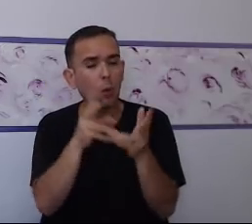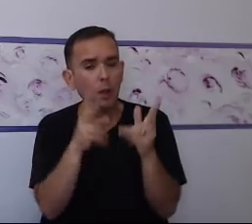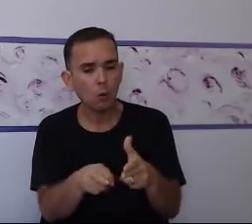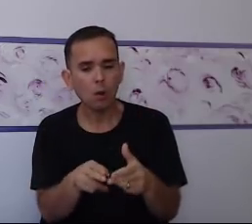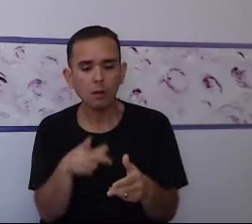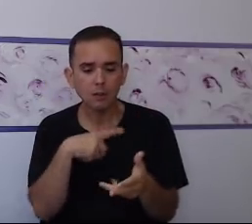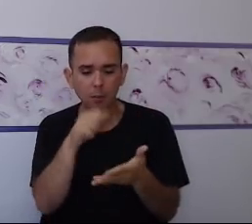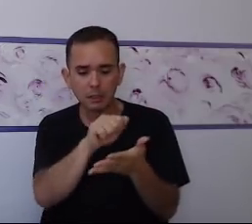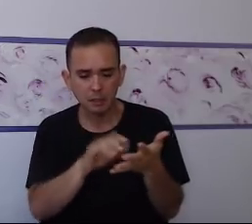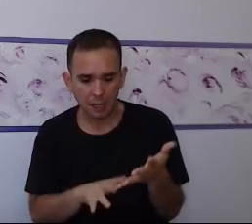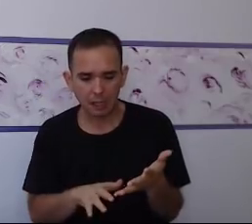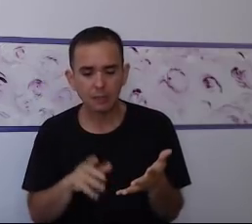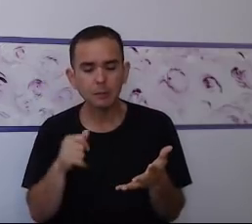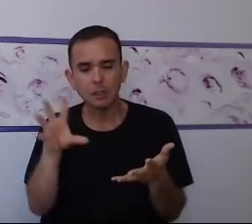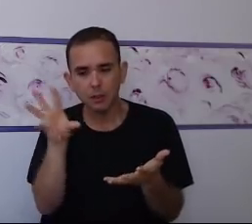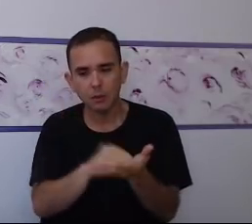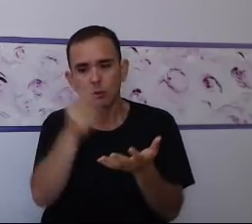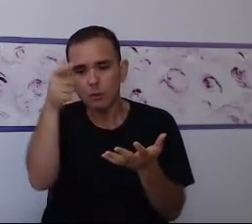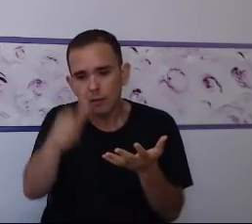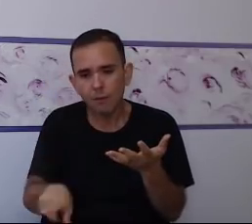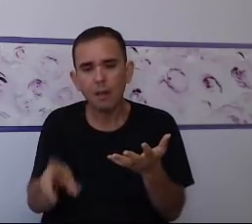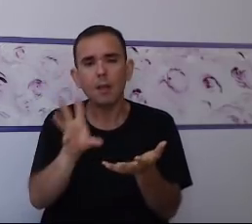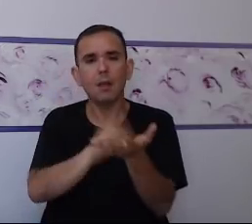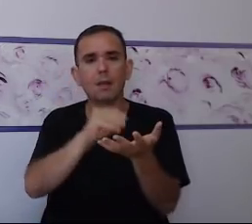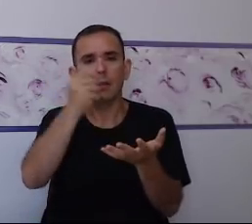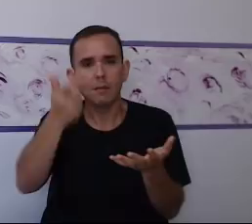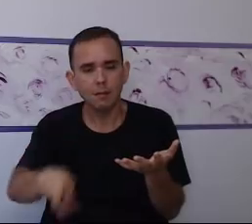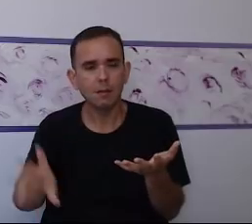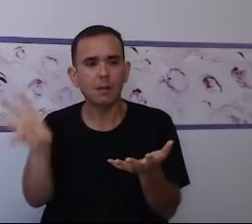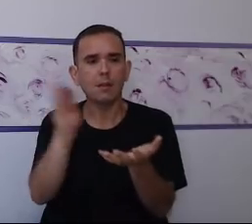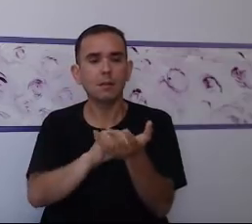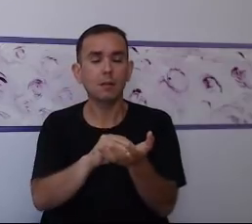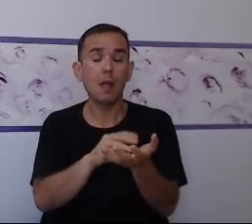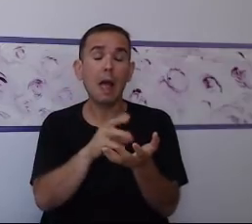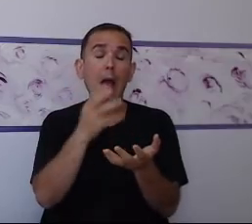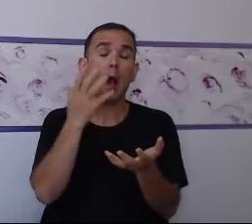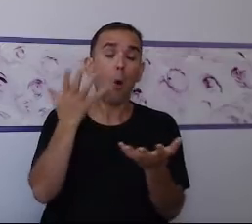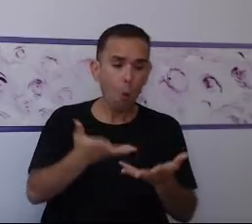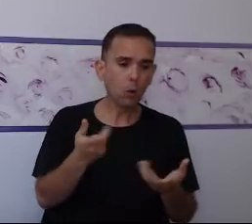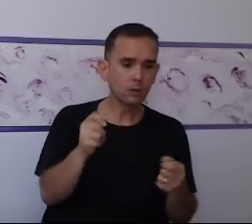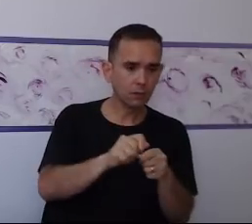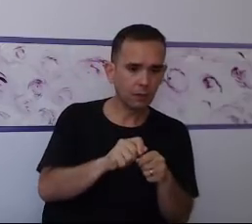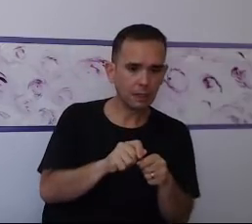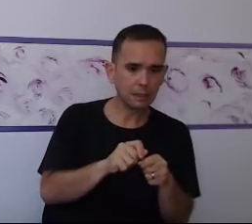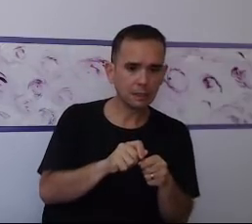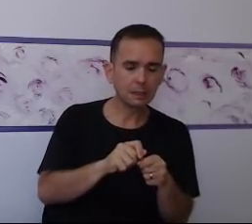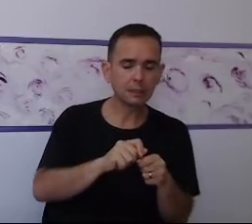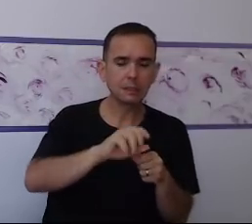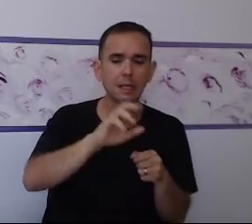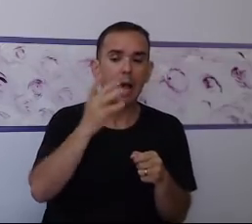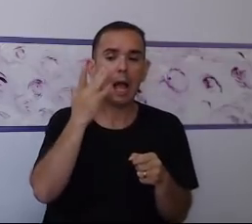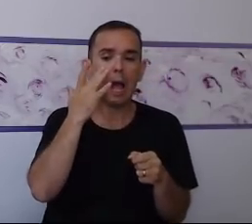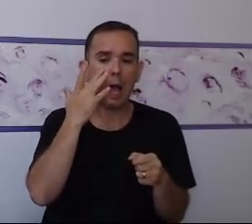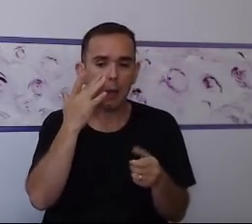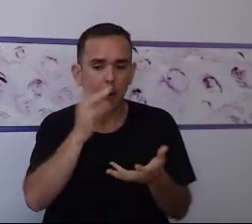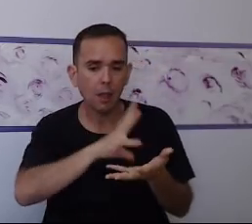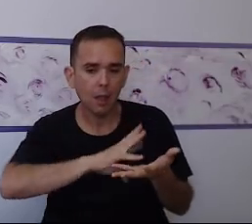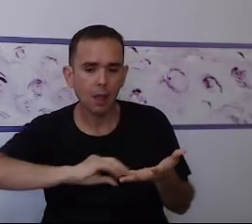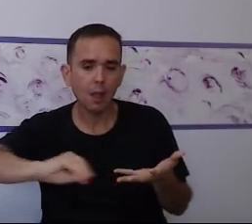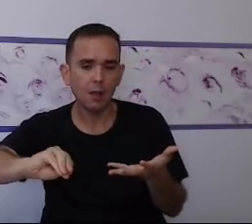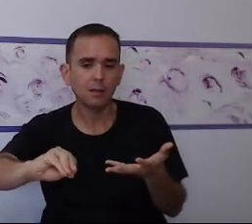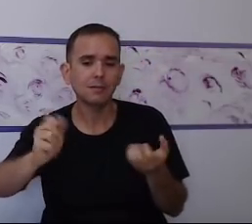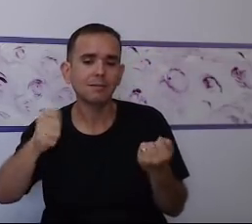estou com uma atividade e tenho que repetir ela por várias vezes. Às vezes trabalhei hoje, amanhã eu tenho que fazer a retomada dessa atividade. Porque ele